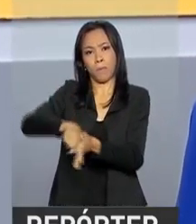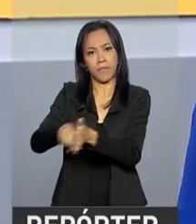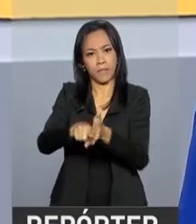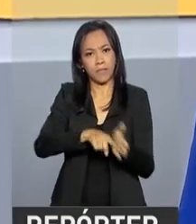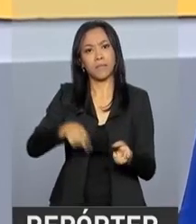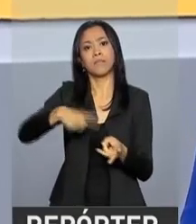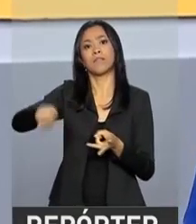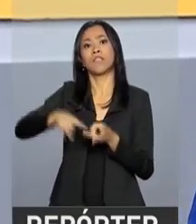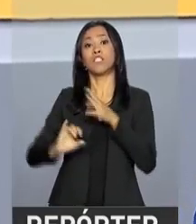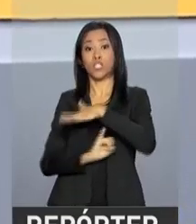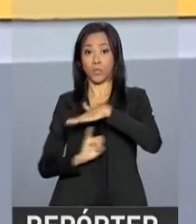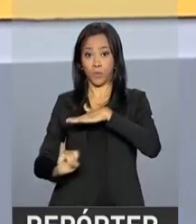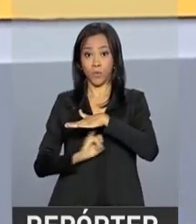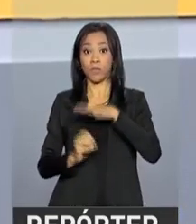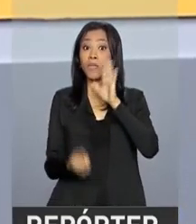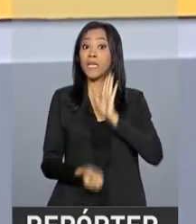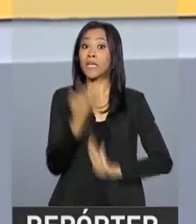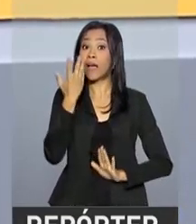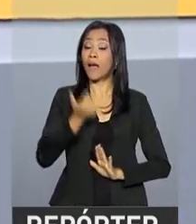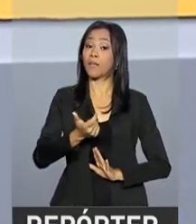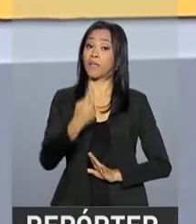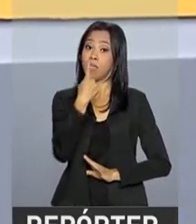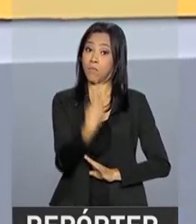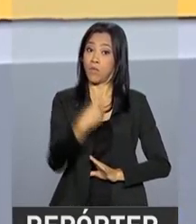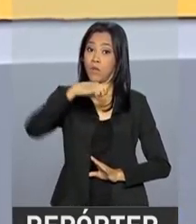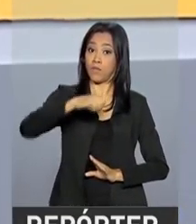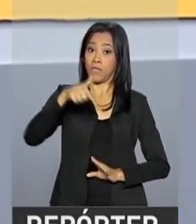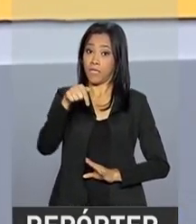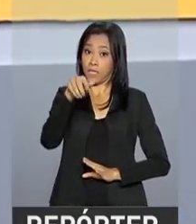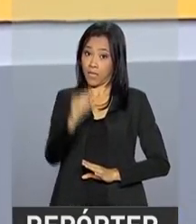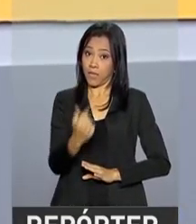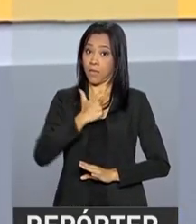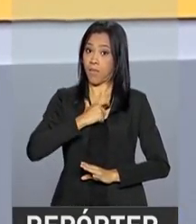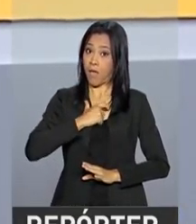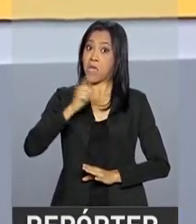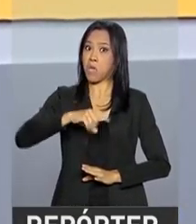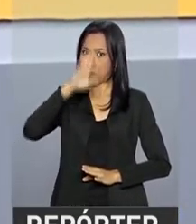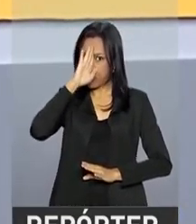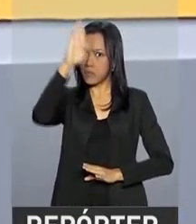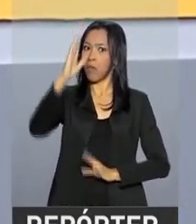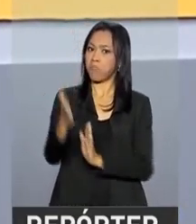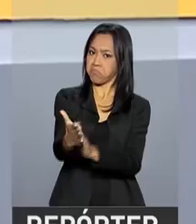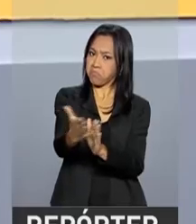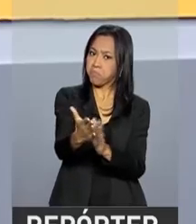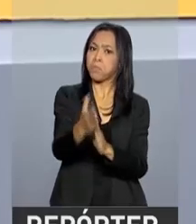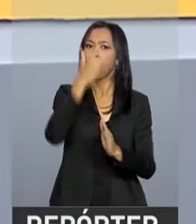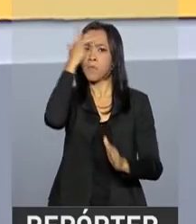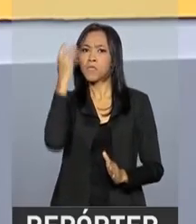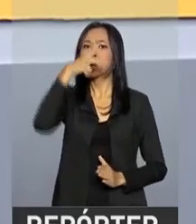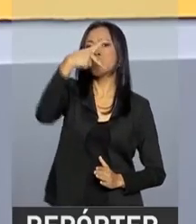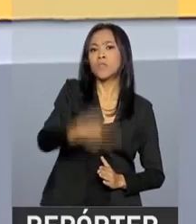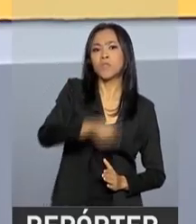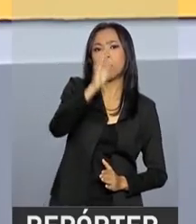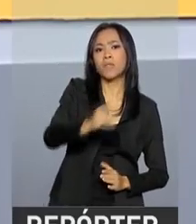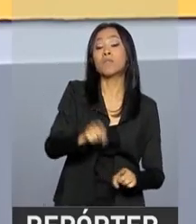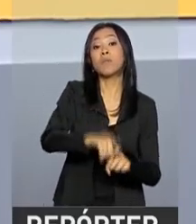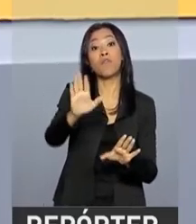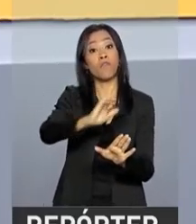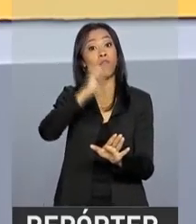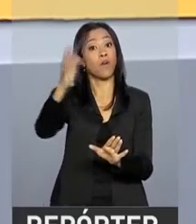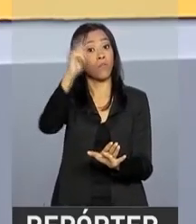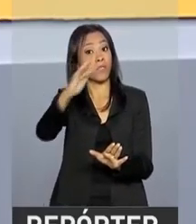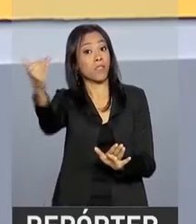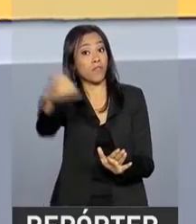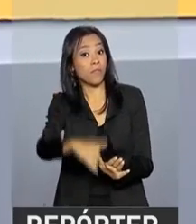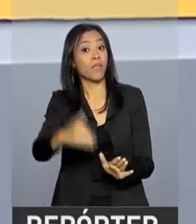a medalha foi criada em 1970 e é uma das principais homenagens concedidas pelo país a brasileiros e estrangeiros que contribuem para